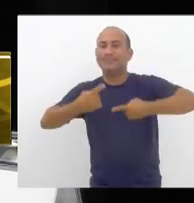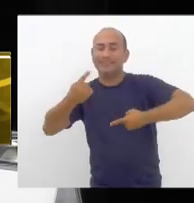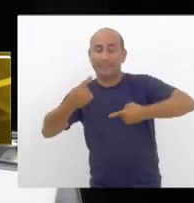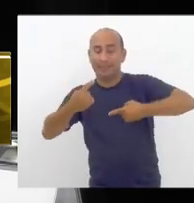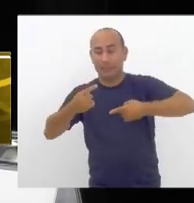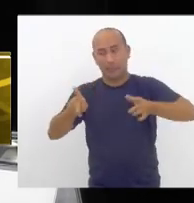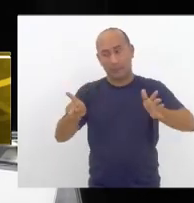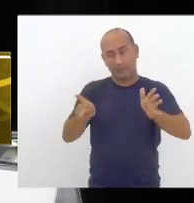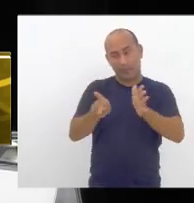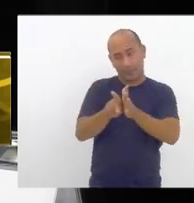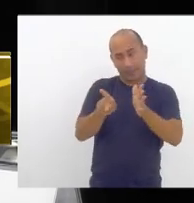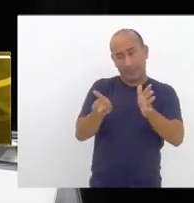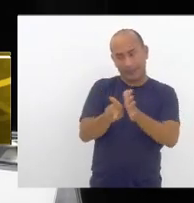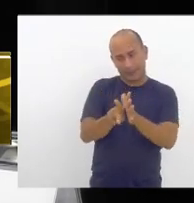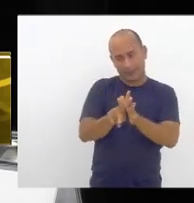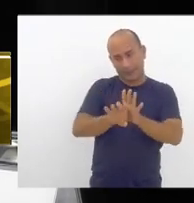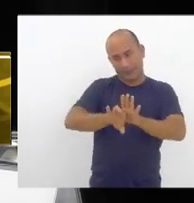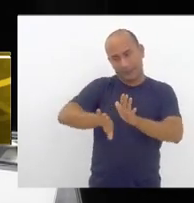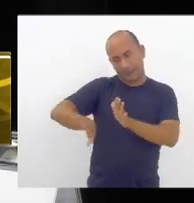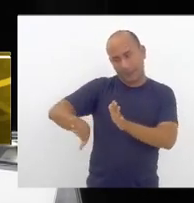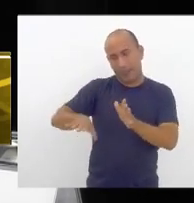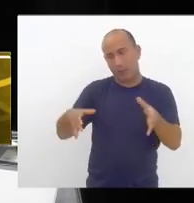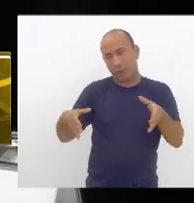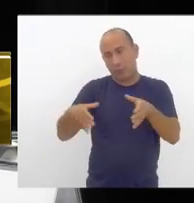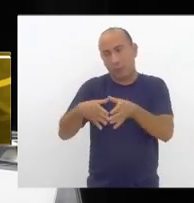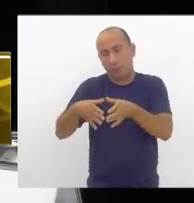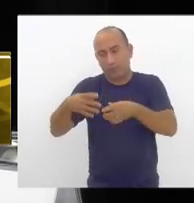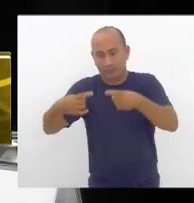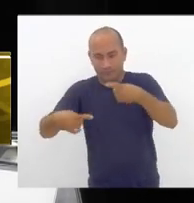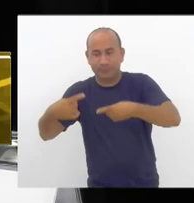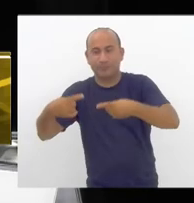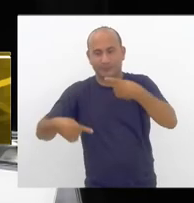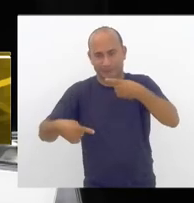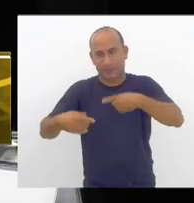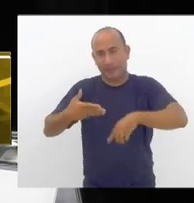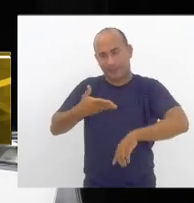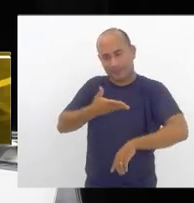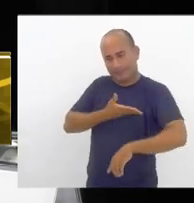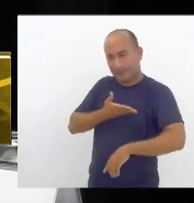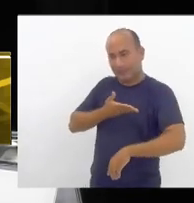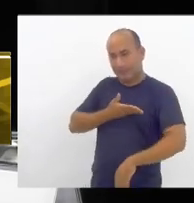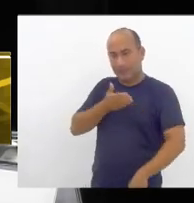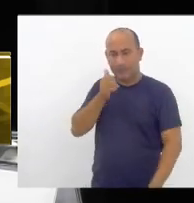pertencer a classe política minha querida Marta é